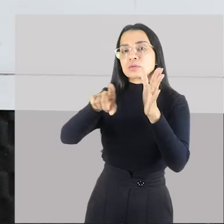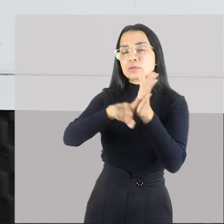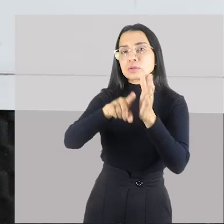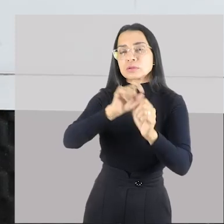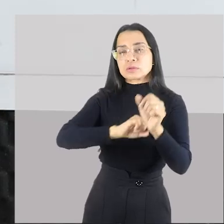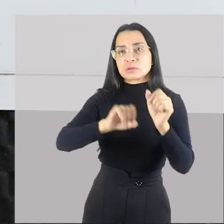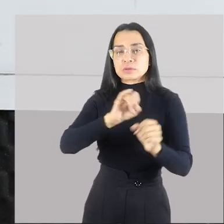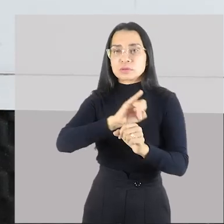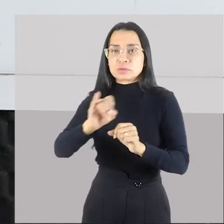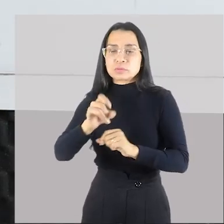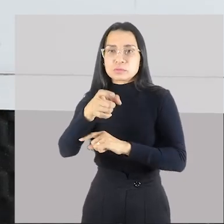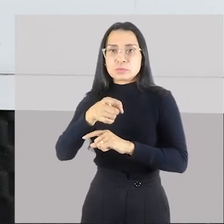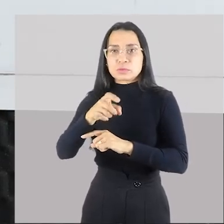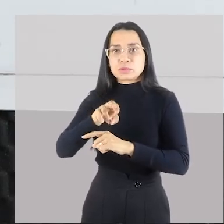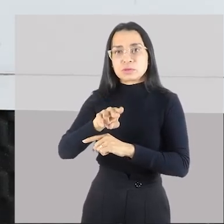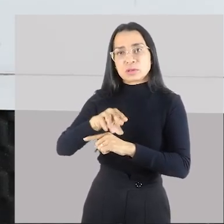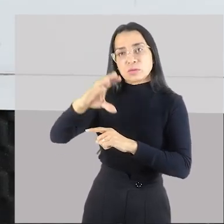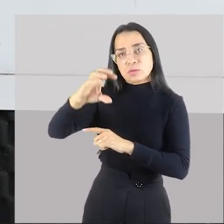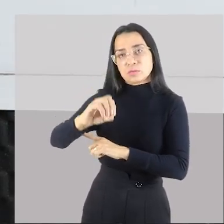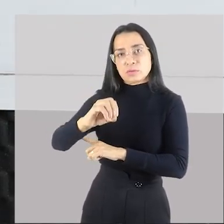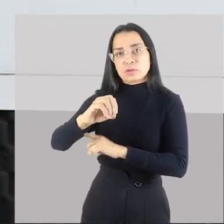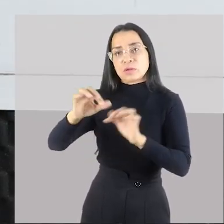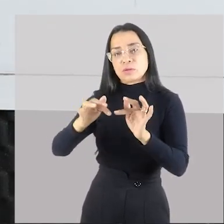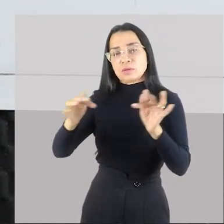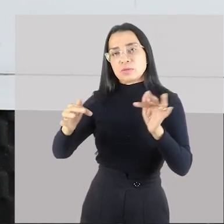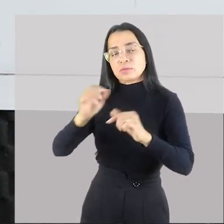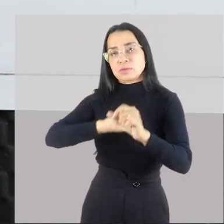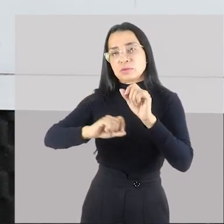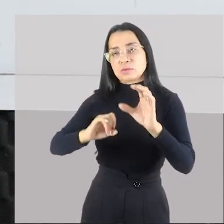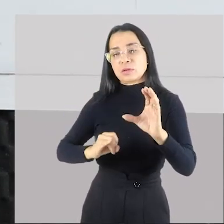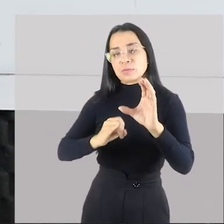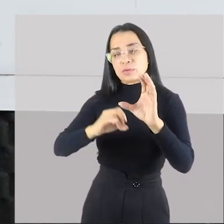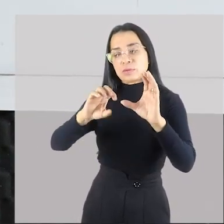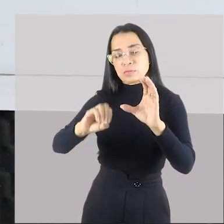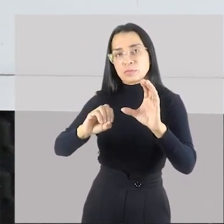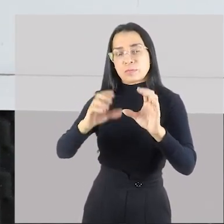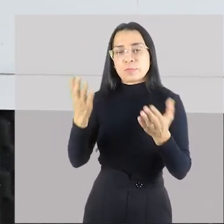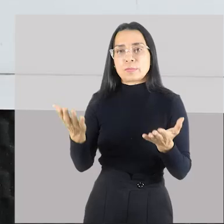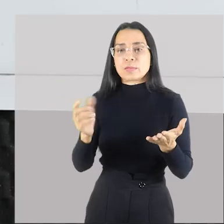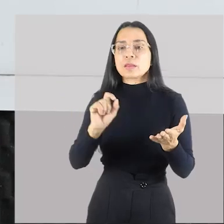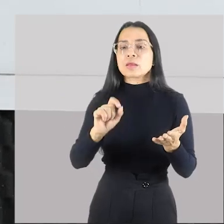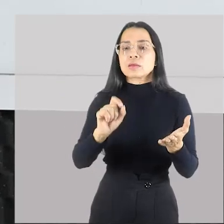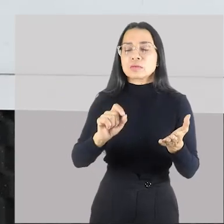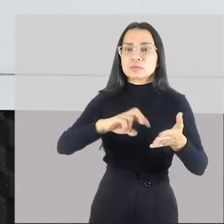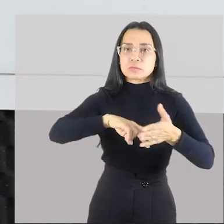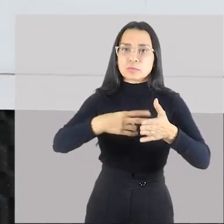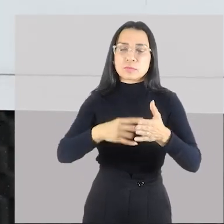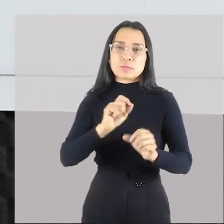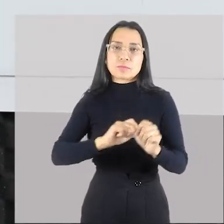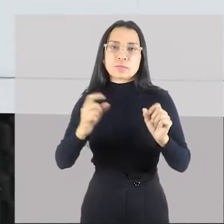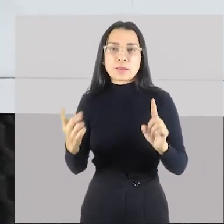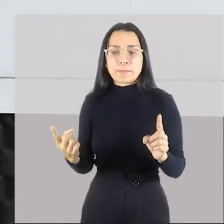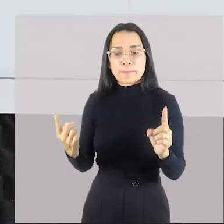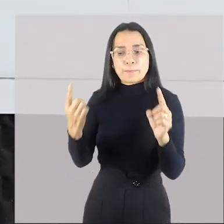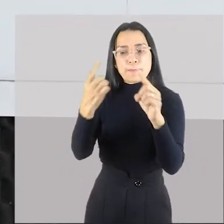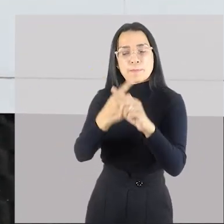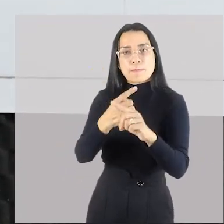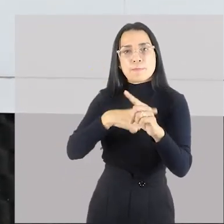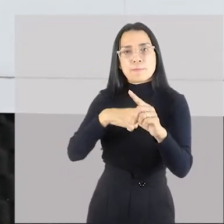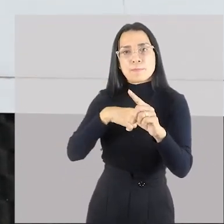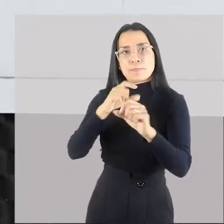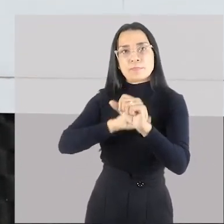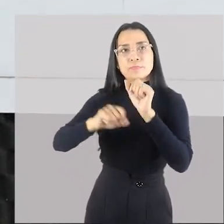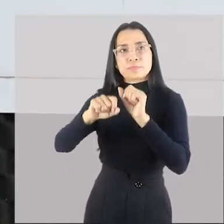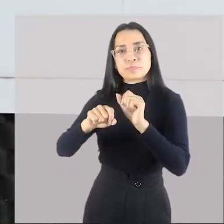for igual a exatamente o zero da função, a imagem é zero. Ora, isso, turma, se inverte se você tem uma